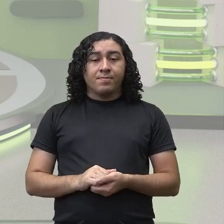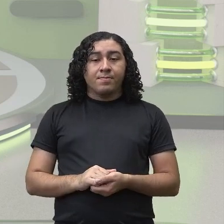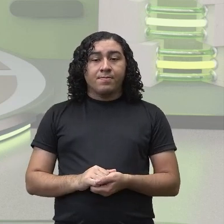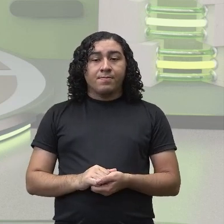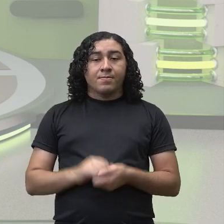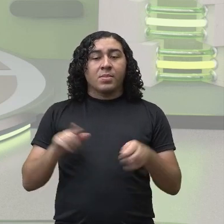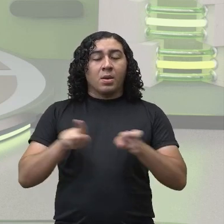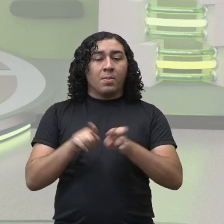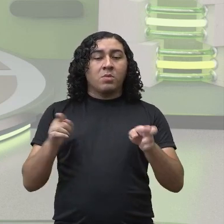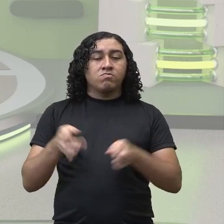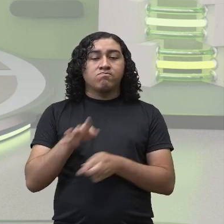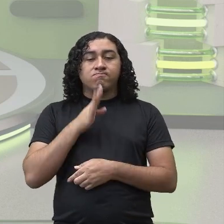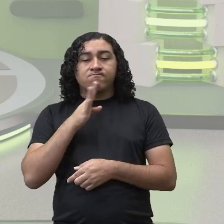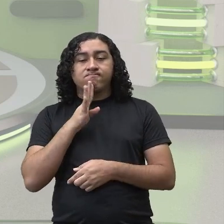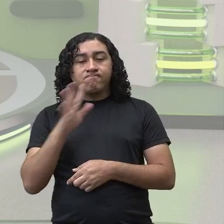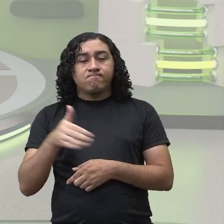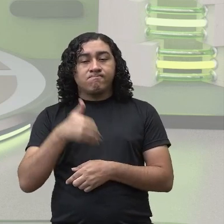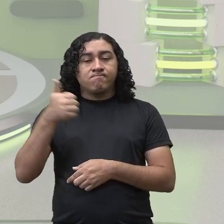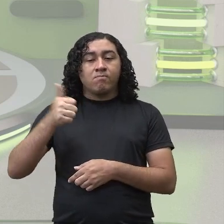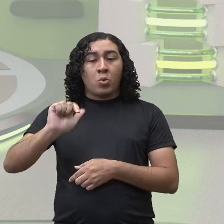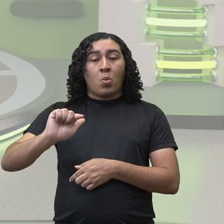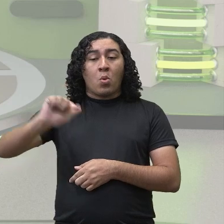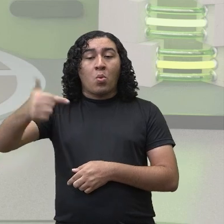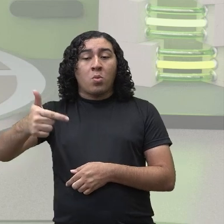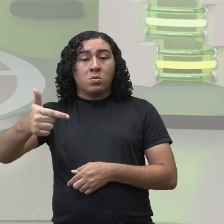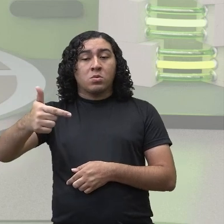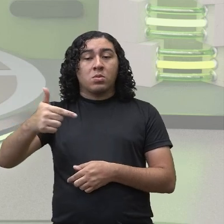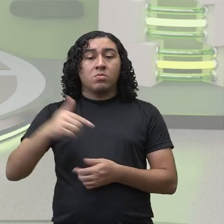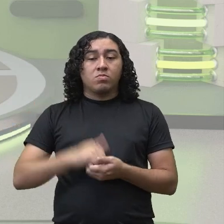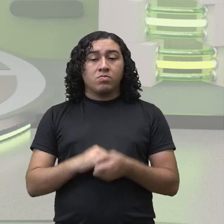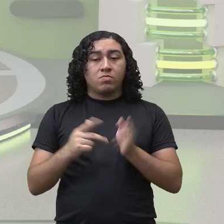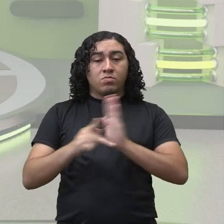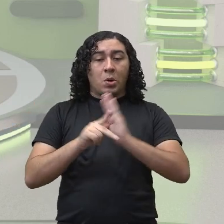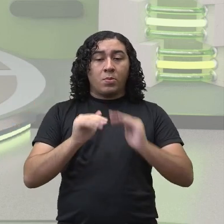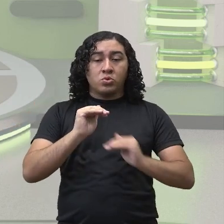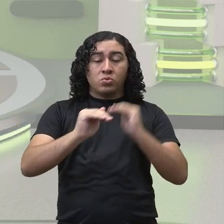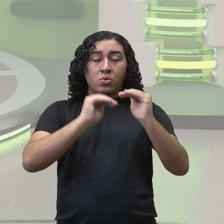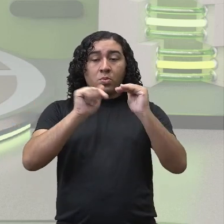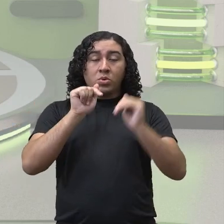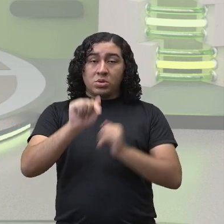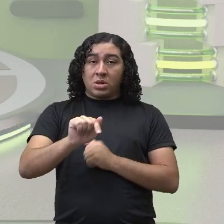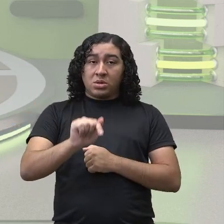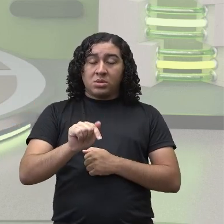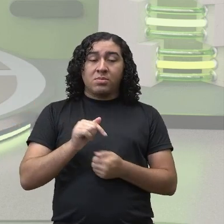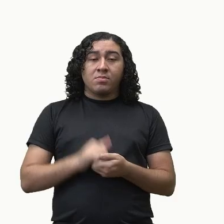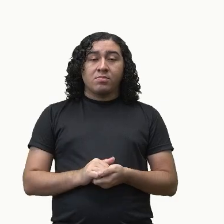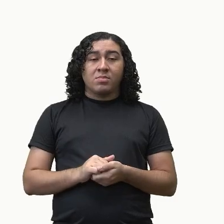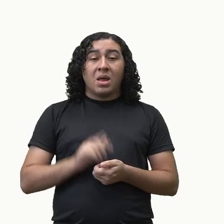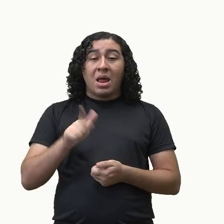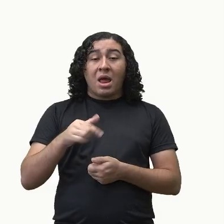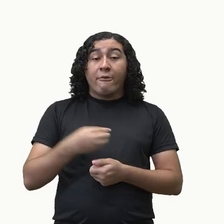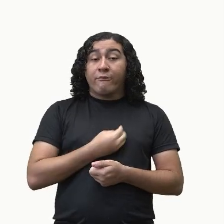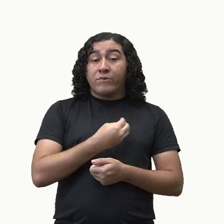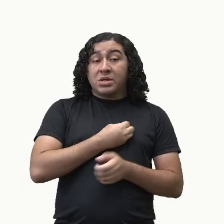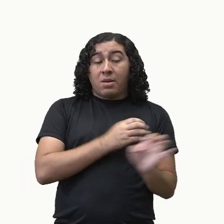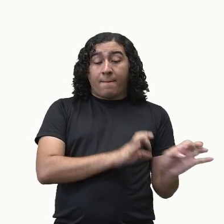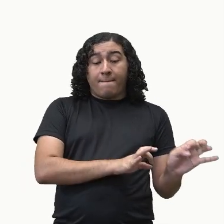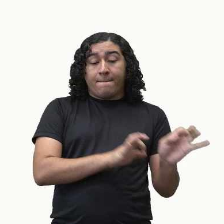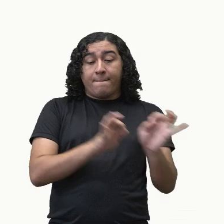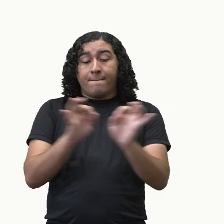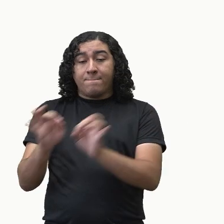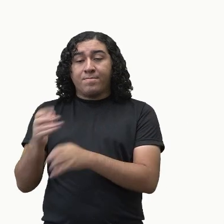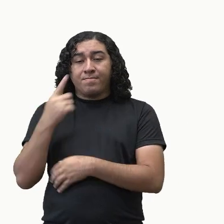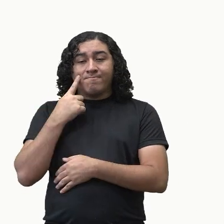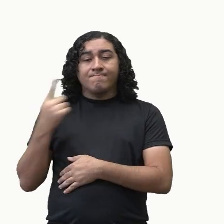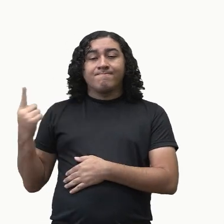vamos conhecendo aí uma outra fase do desenvolvimento desses indivíduos, que é o ciclo de vida. Vamos ver aí, o ciclo